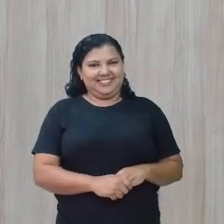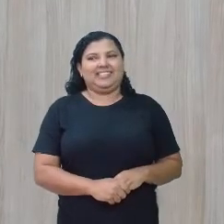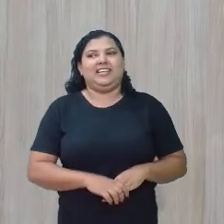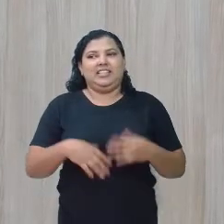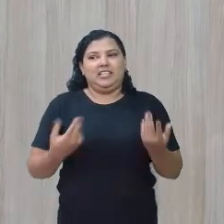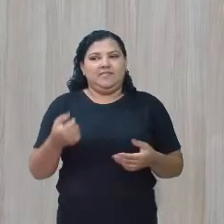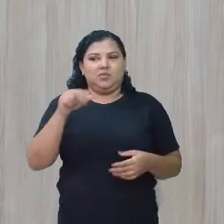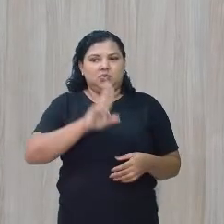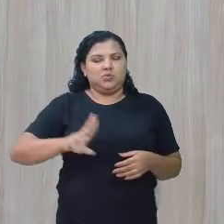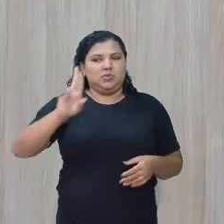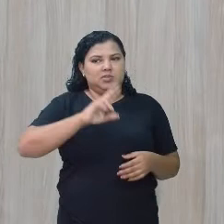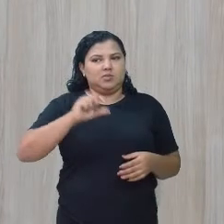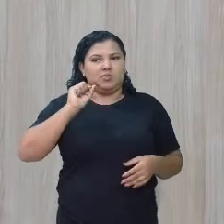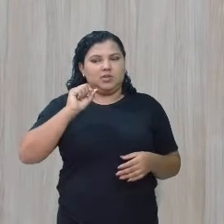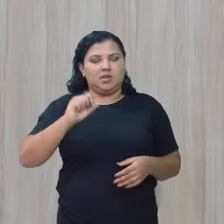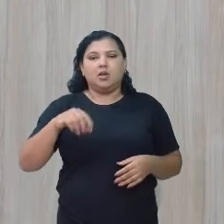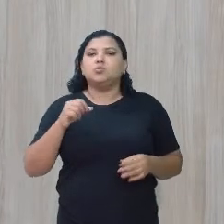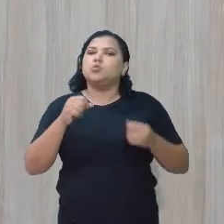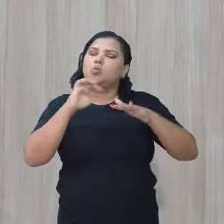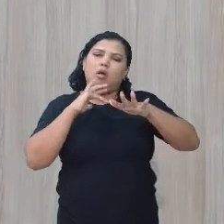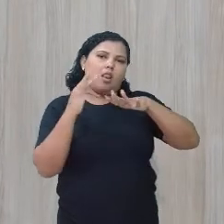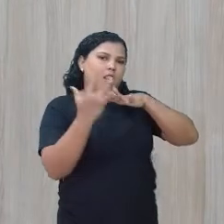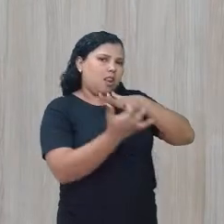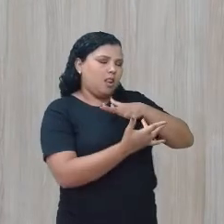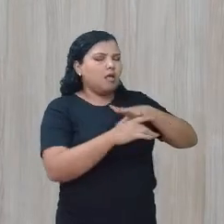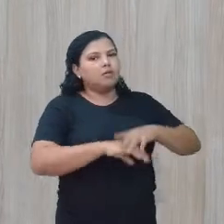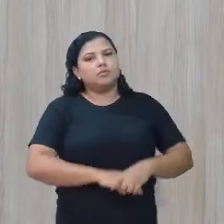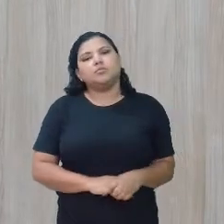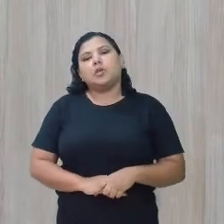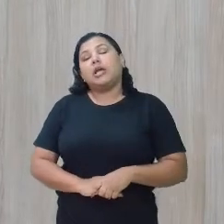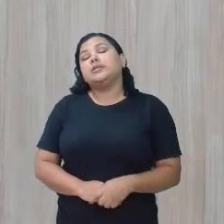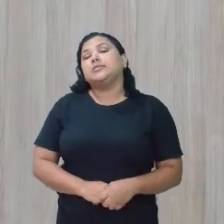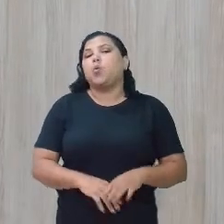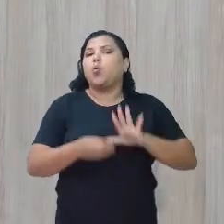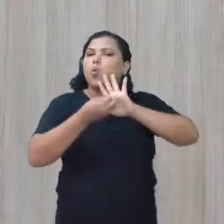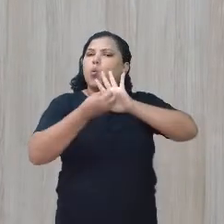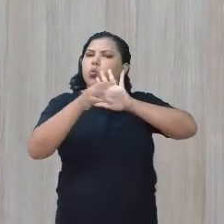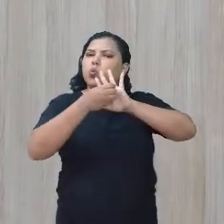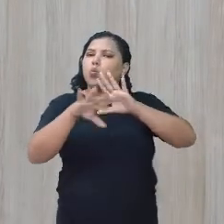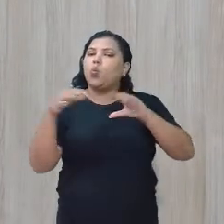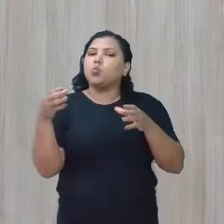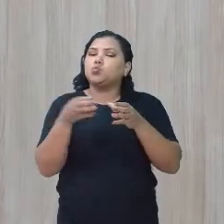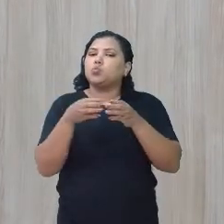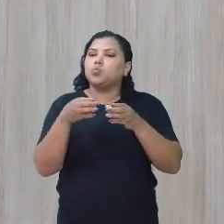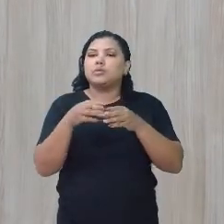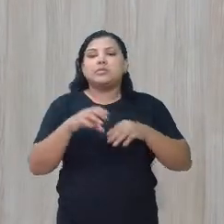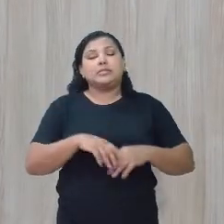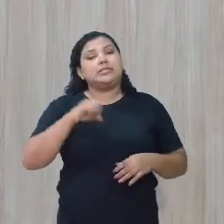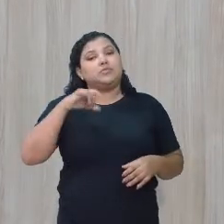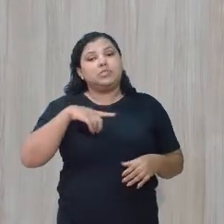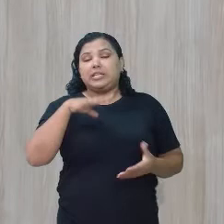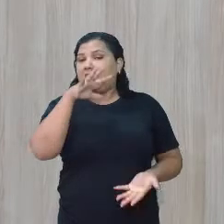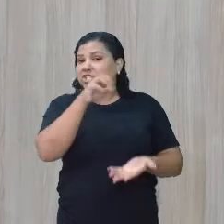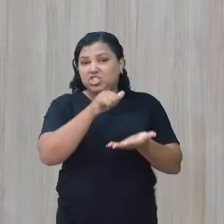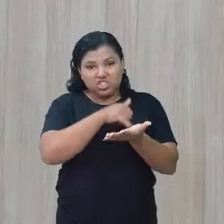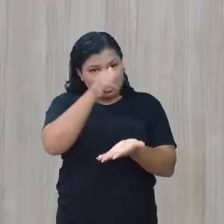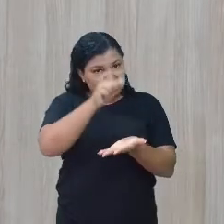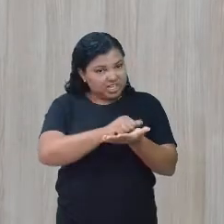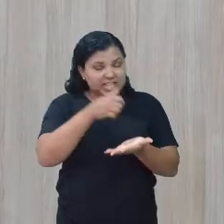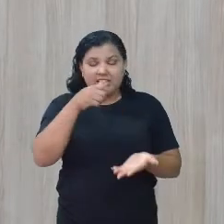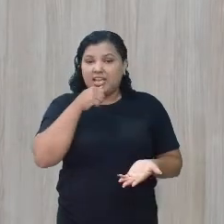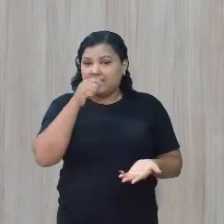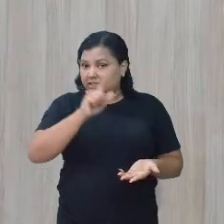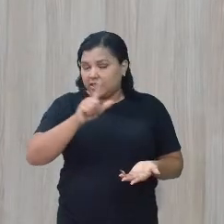através aí da sua rede social, né? Manda aí nos grupos, manda para todo mundo. Se você ainda não é inscrito,